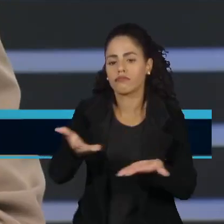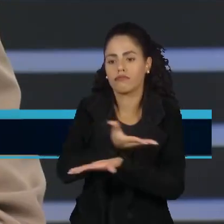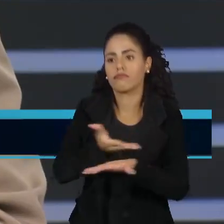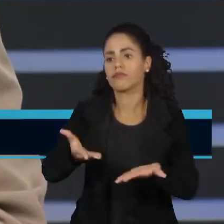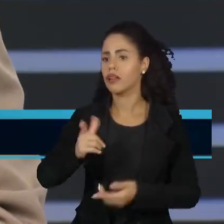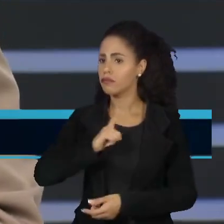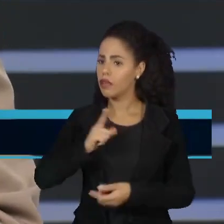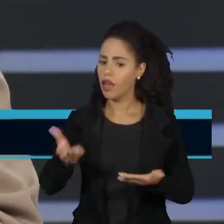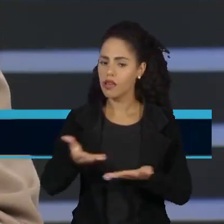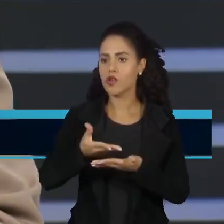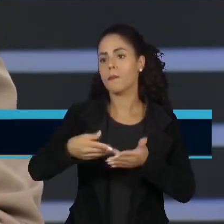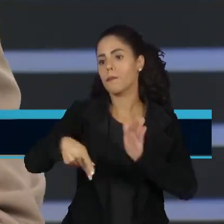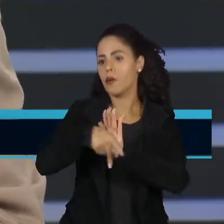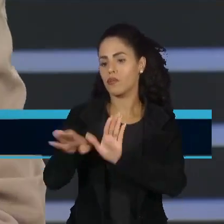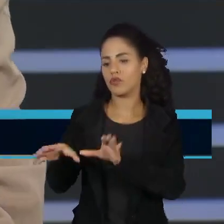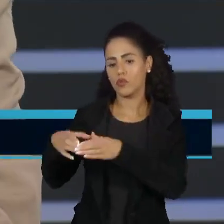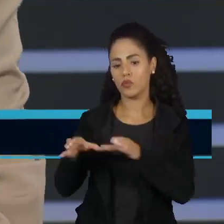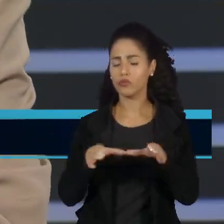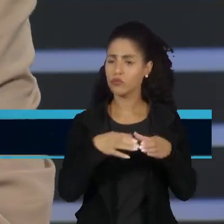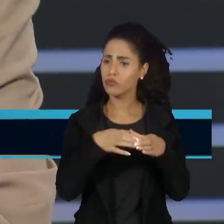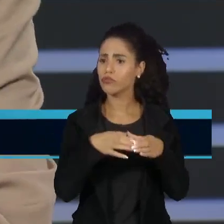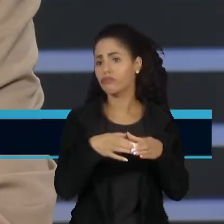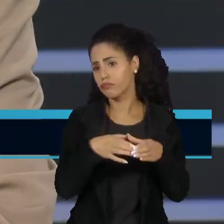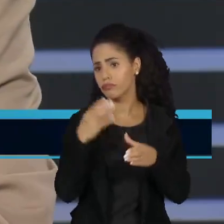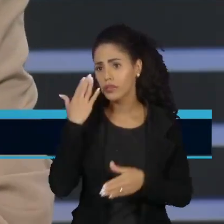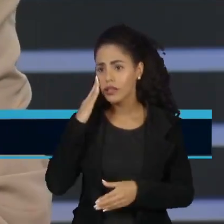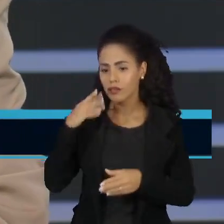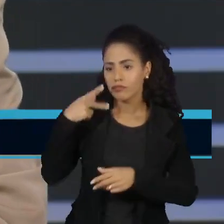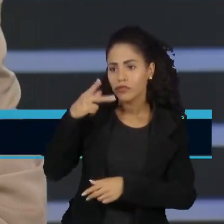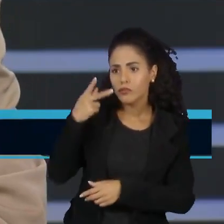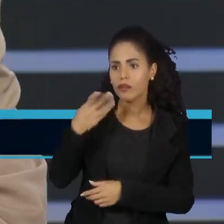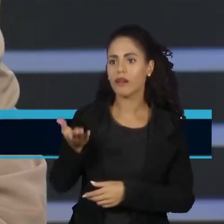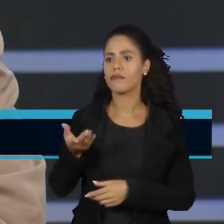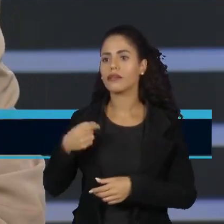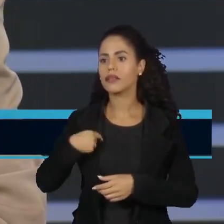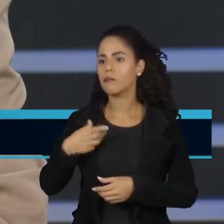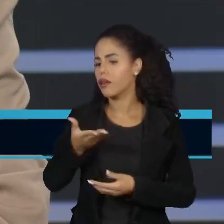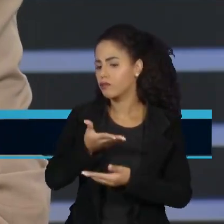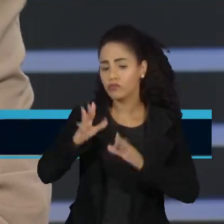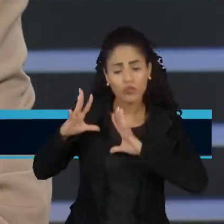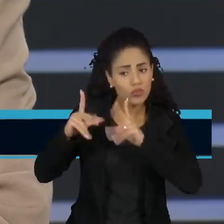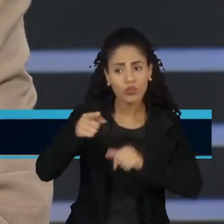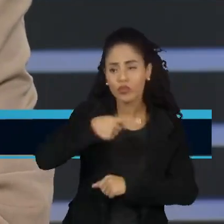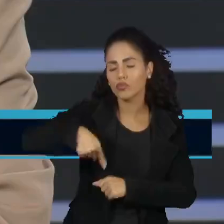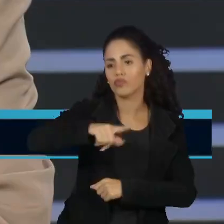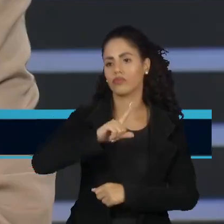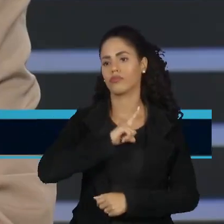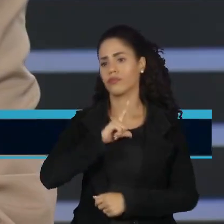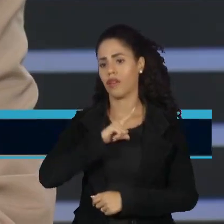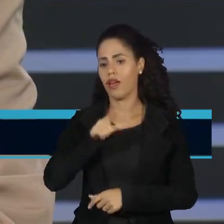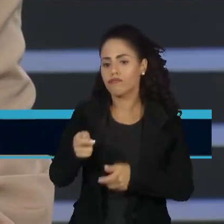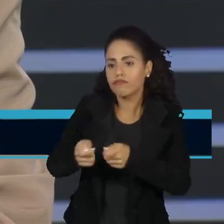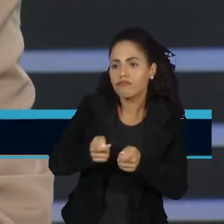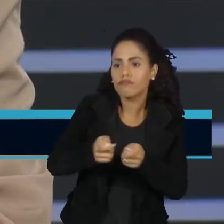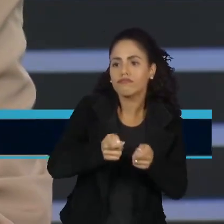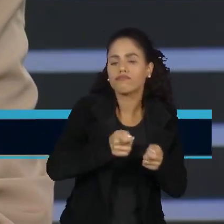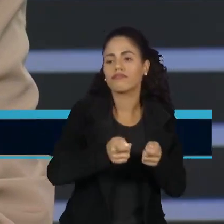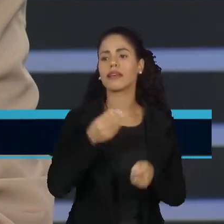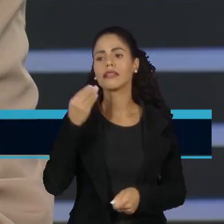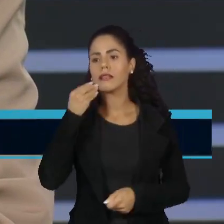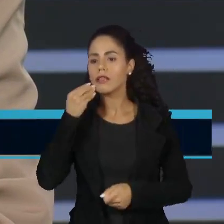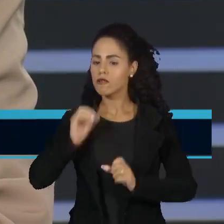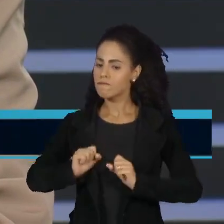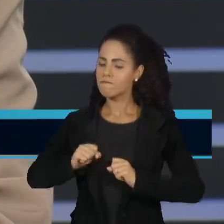interesses corporativos, de grupos, né? Grupos de parlamentares, a bancada A ou a B, que está